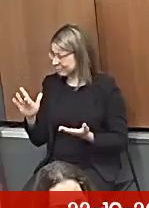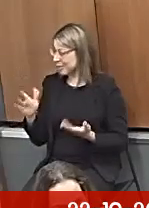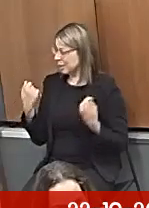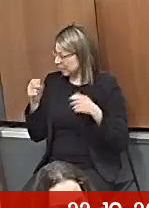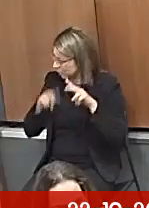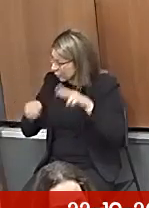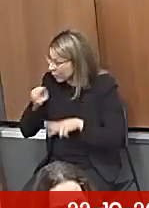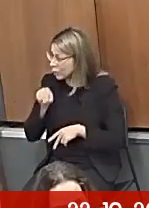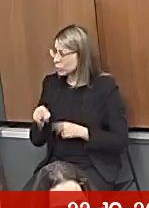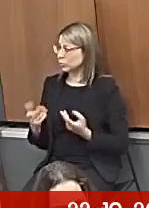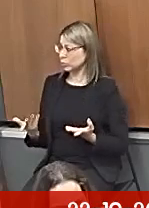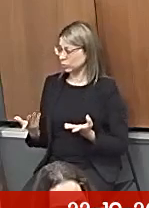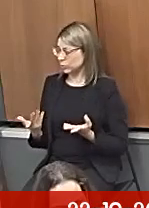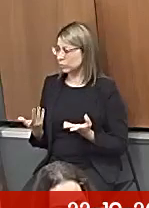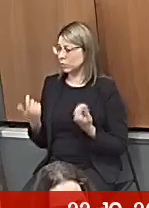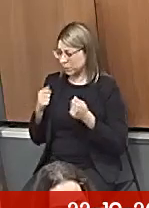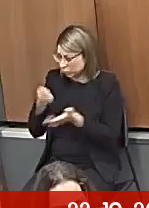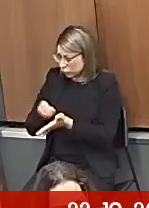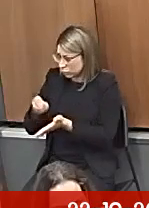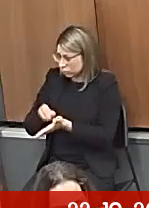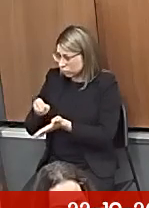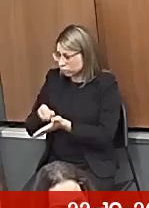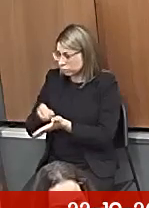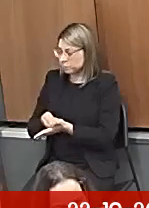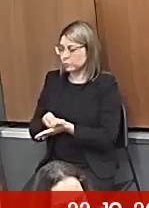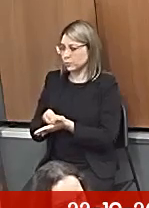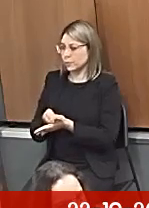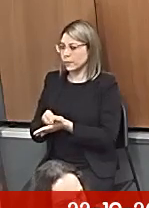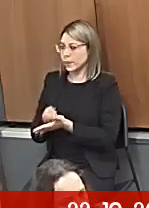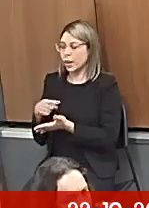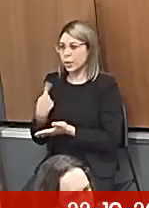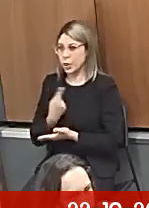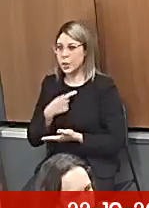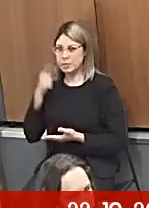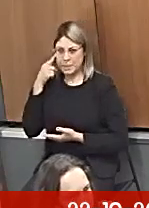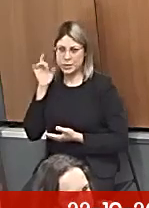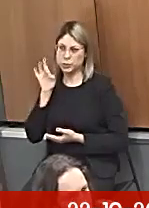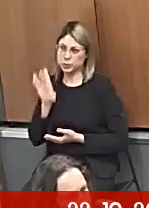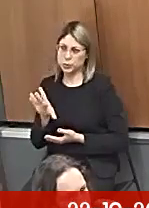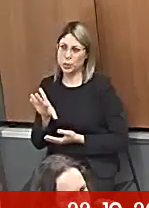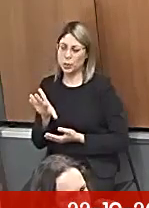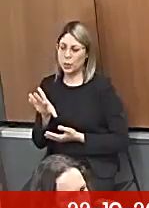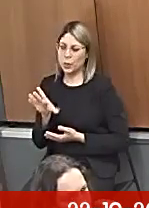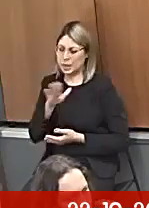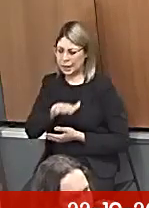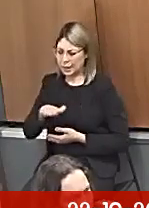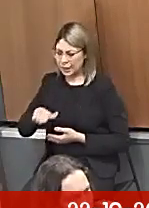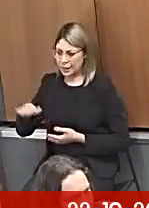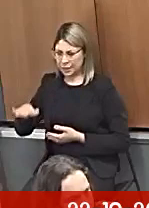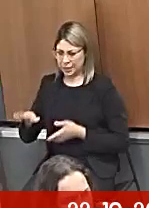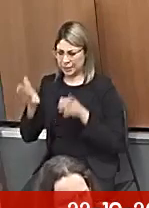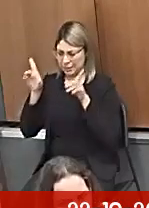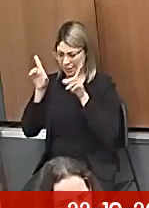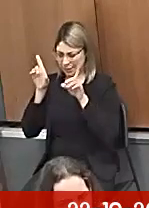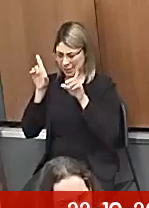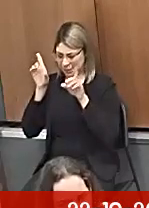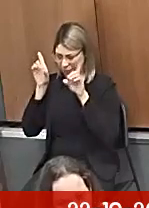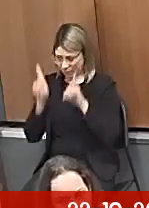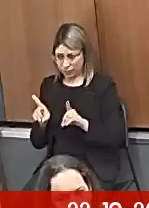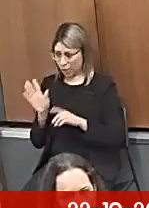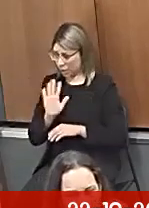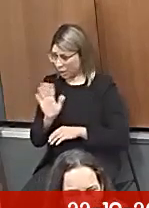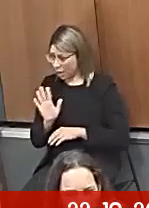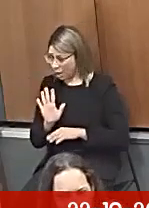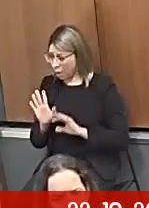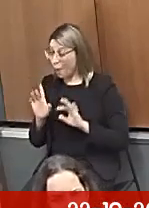ser olhado e isso é para ser cobrado. E a gente não tem que pensar apenas nas crianças com deficiência,